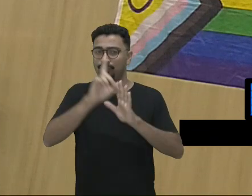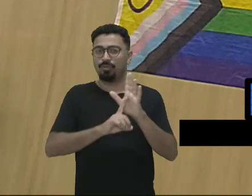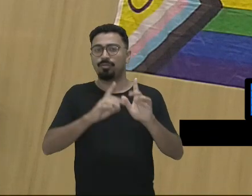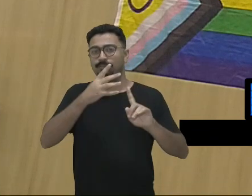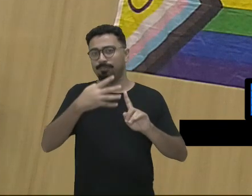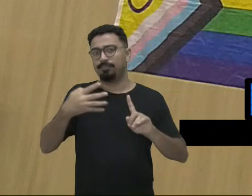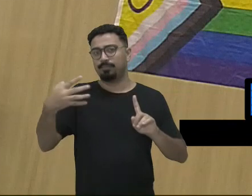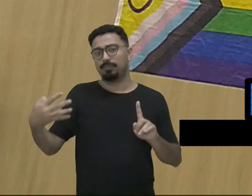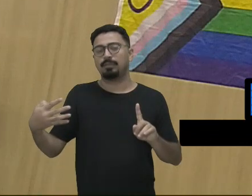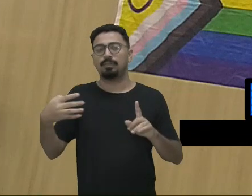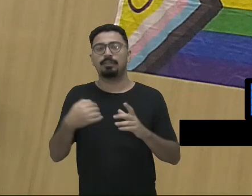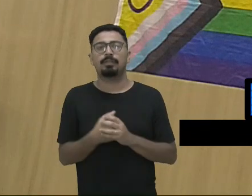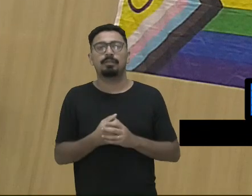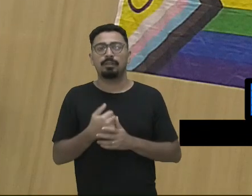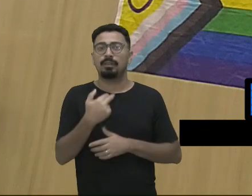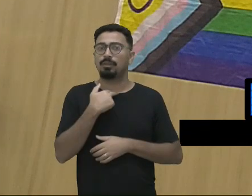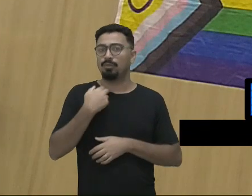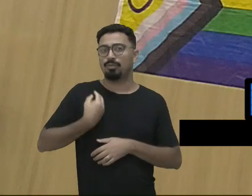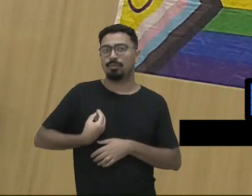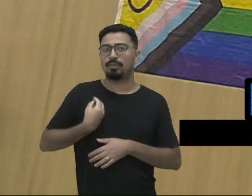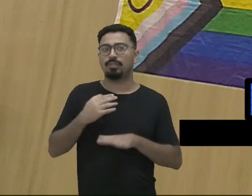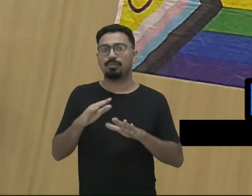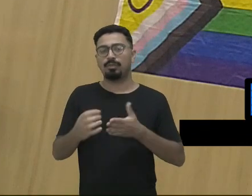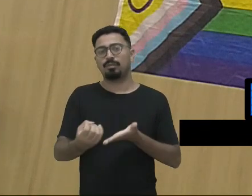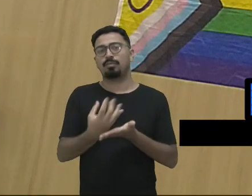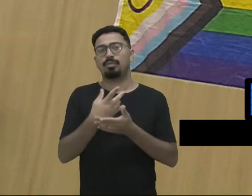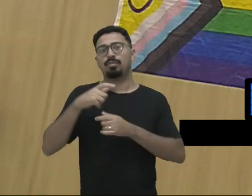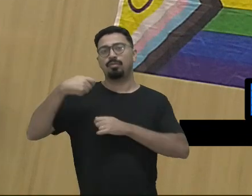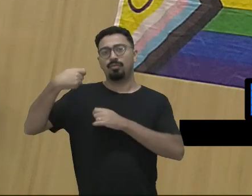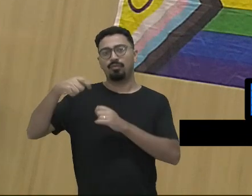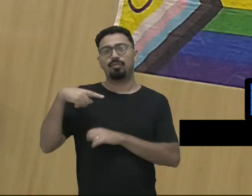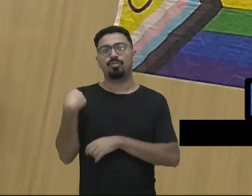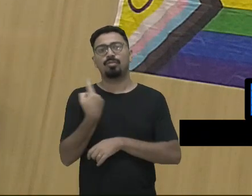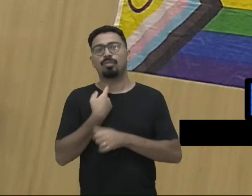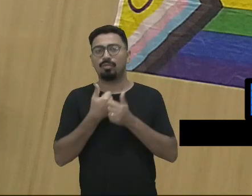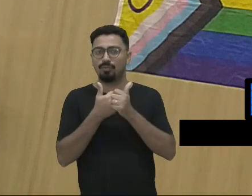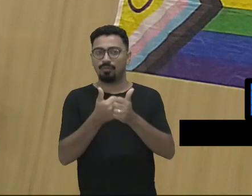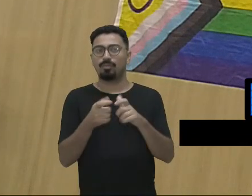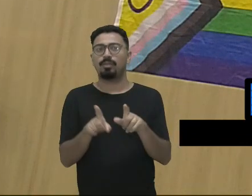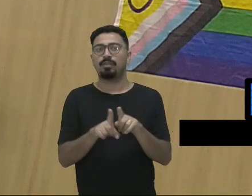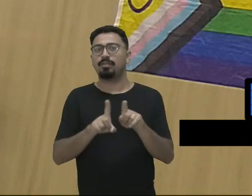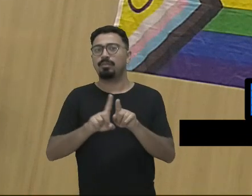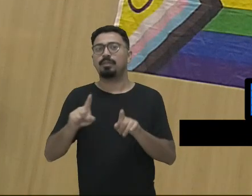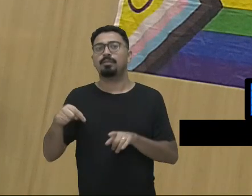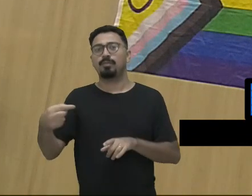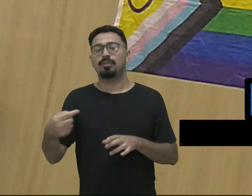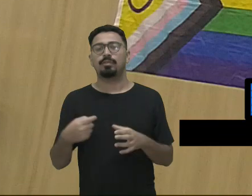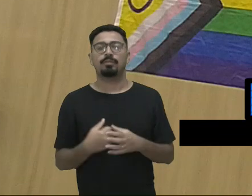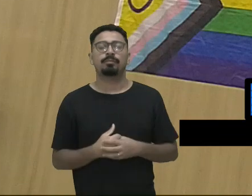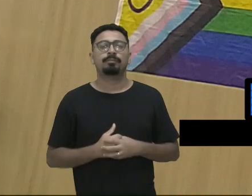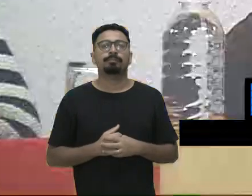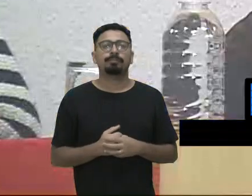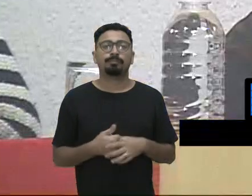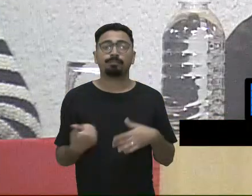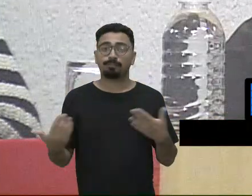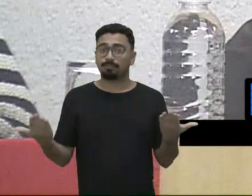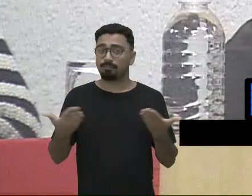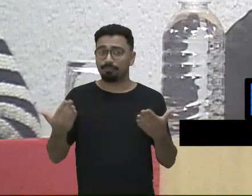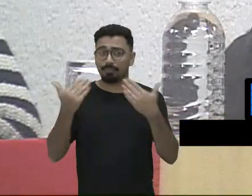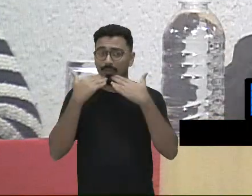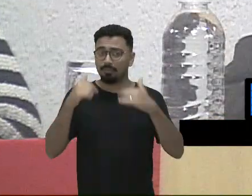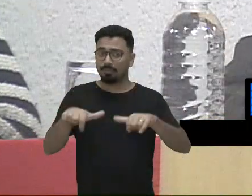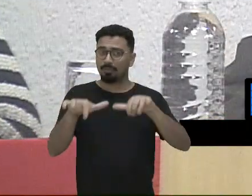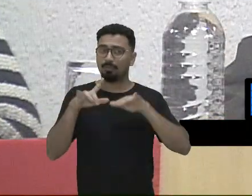Simila Ha, que não pode estar presente, mas nos enviou um vídeo que nós vamos acompanhar logo mais. Nessa audiência, nós